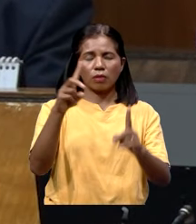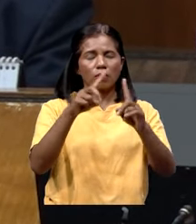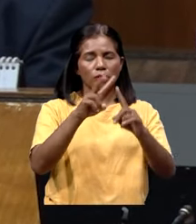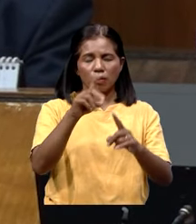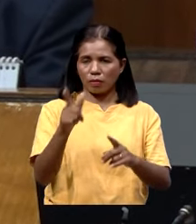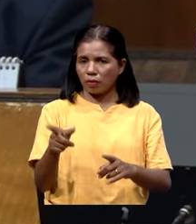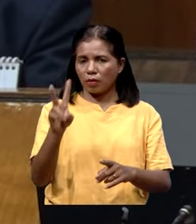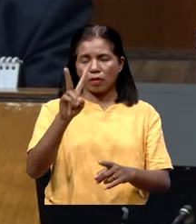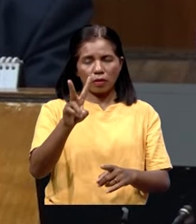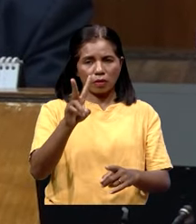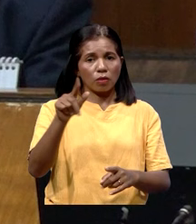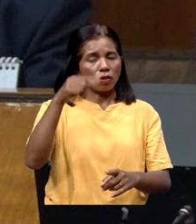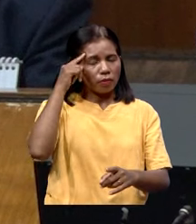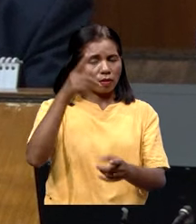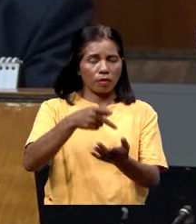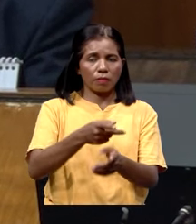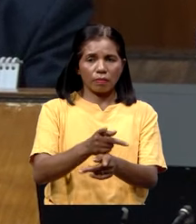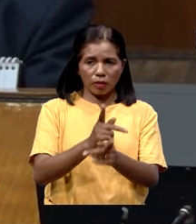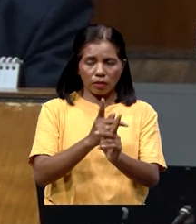governo assina ona empréstimo concessional.